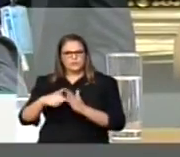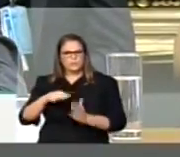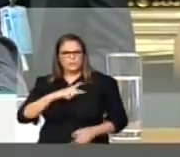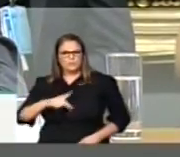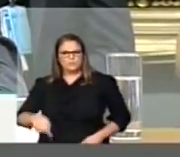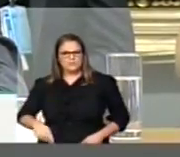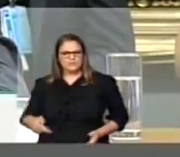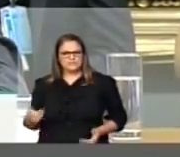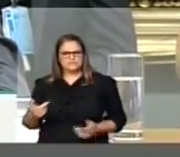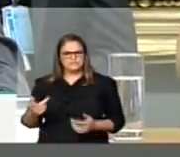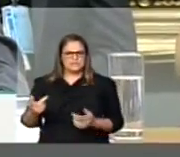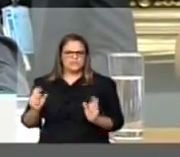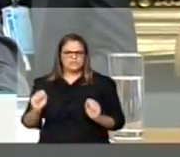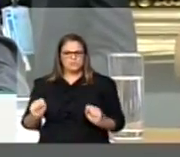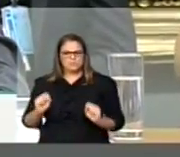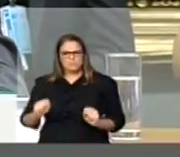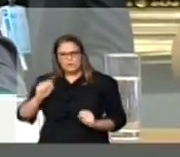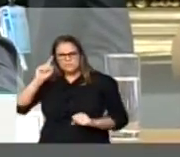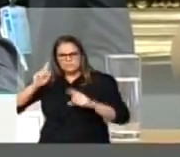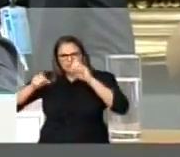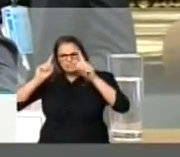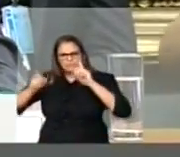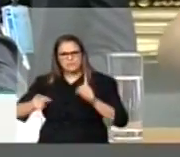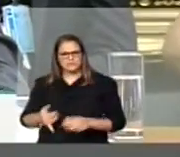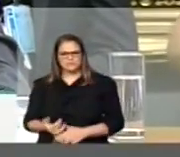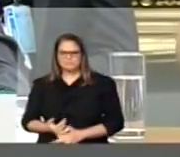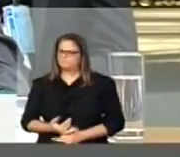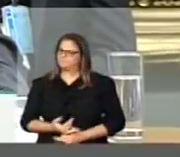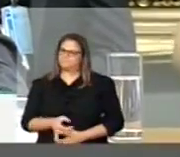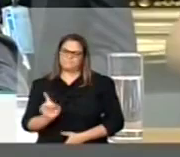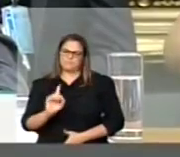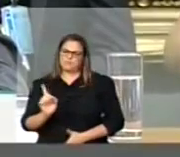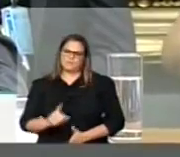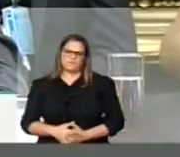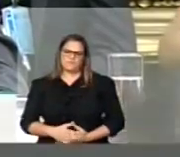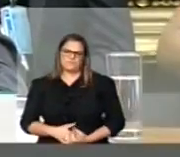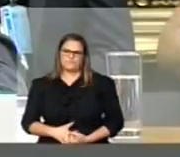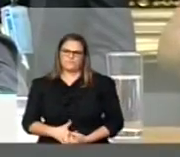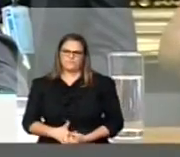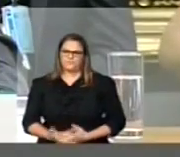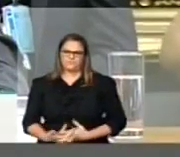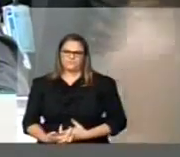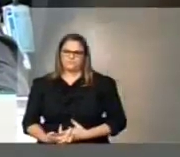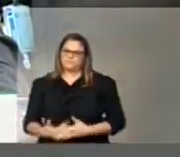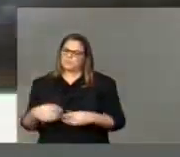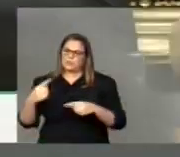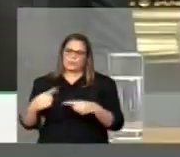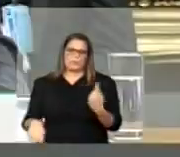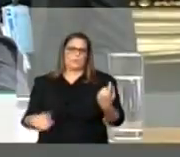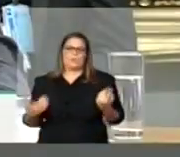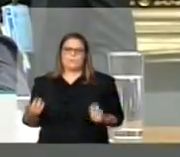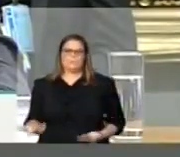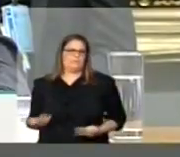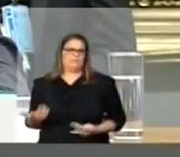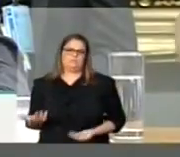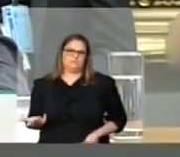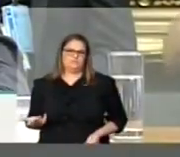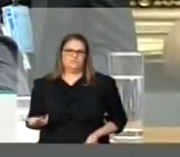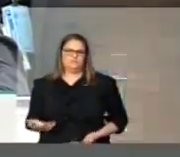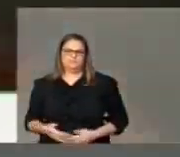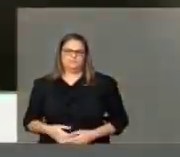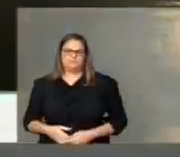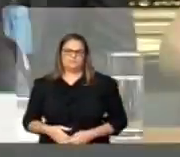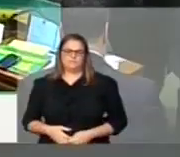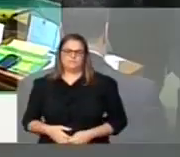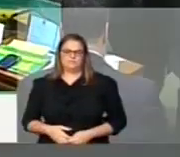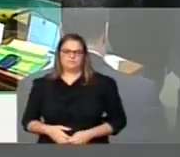Executivo contrários à sua obtenção fossem simplesmente convalidados. Tal interpretação não tem nenhuma razoabilidade.